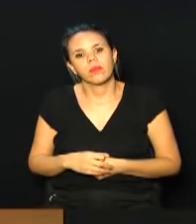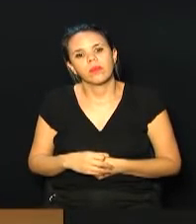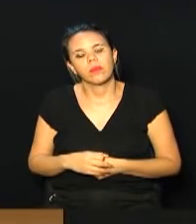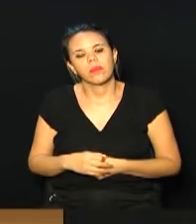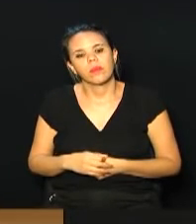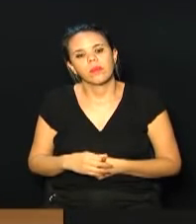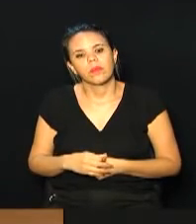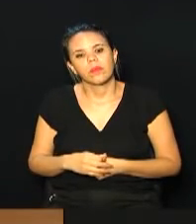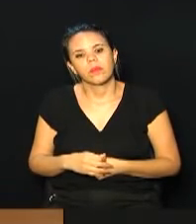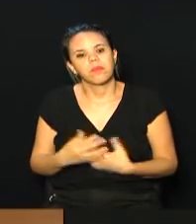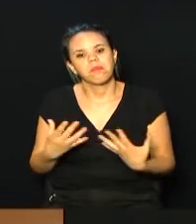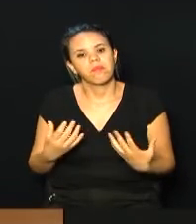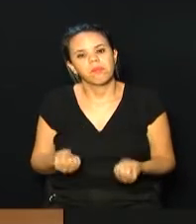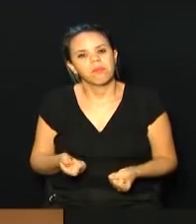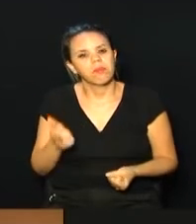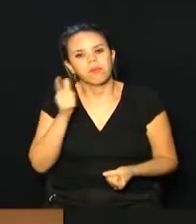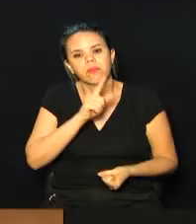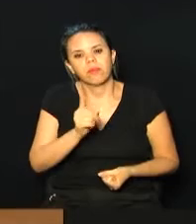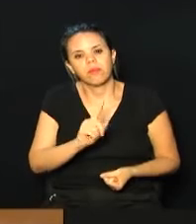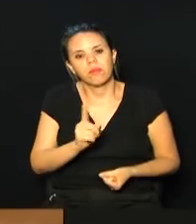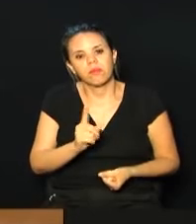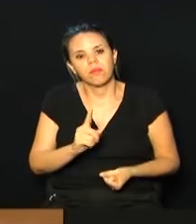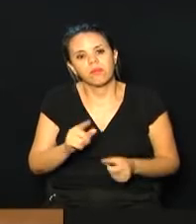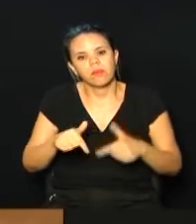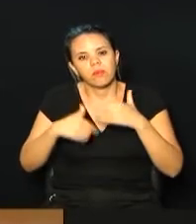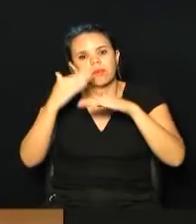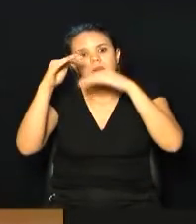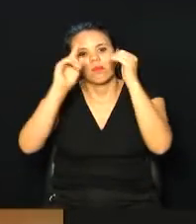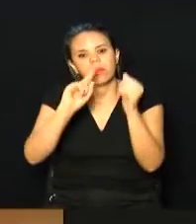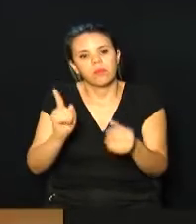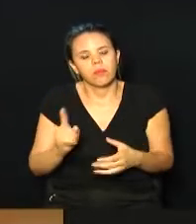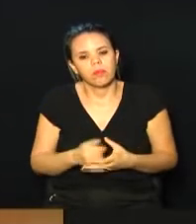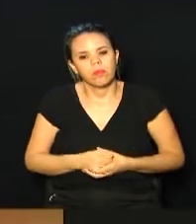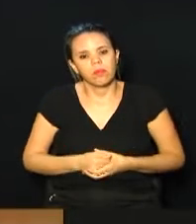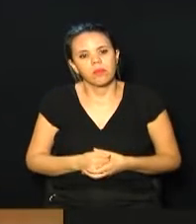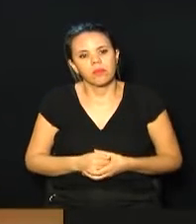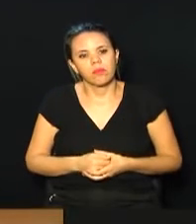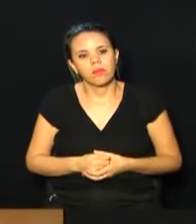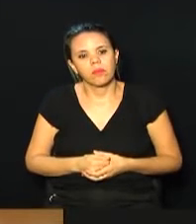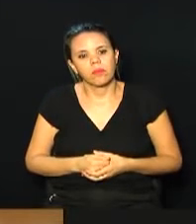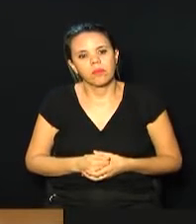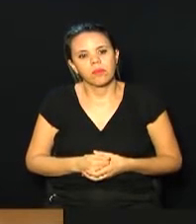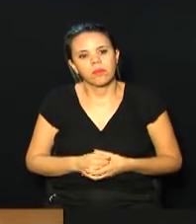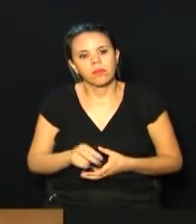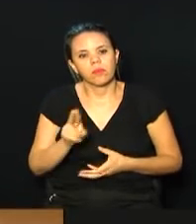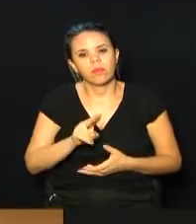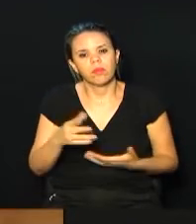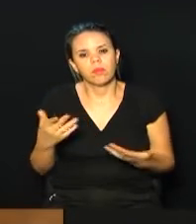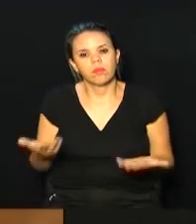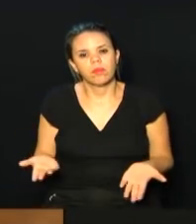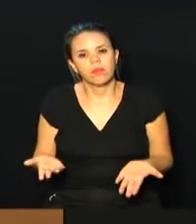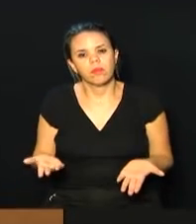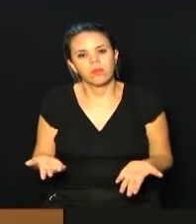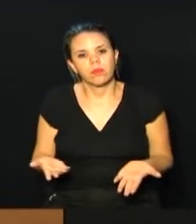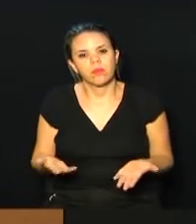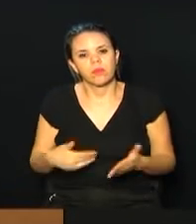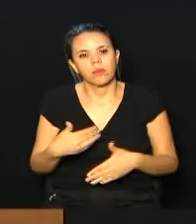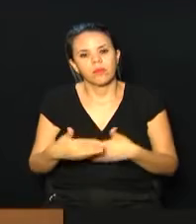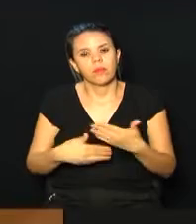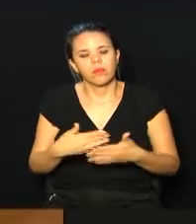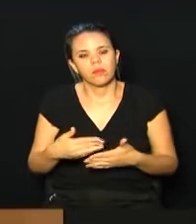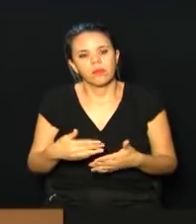Nós não vamos conseguir avanços que não sejam através do